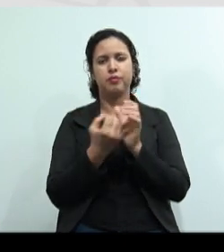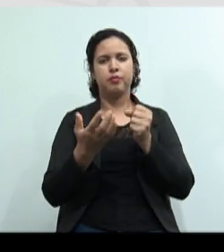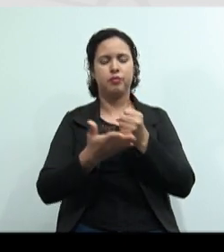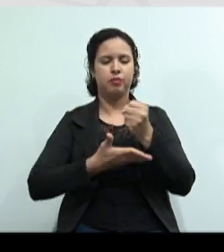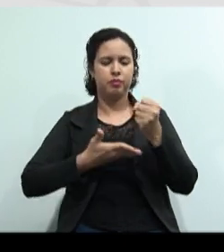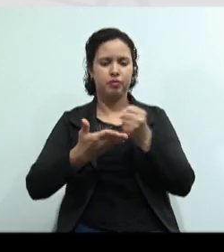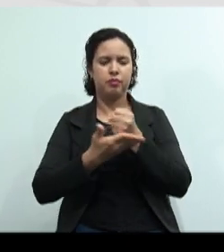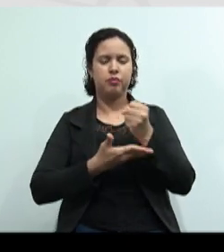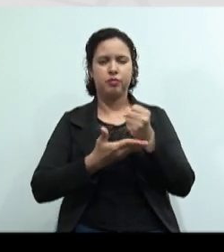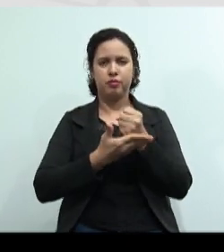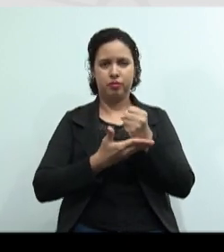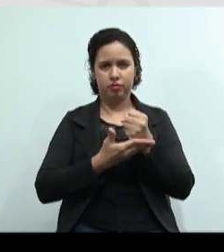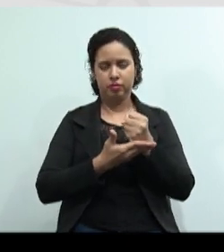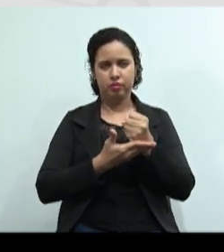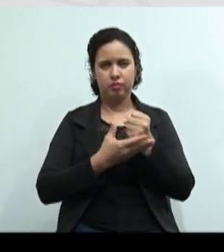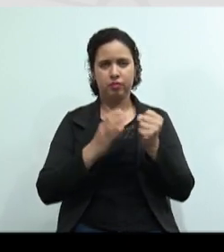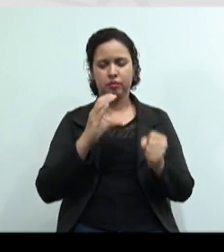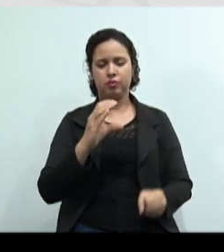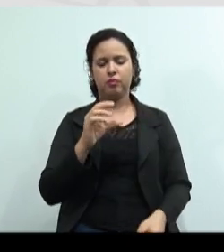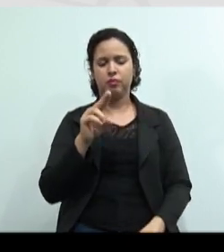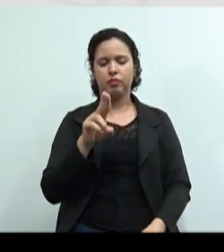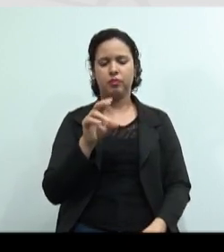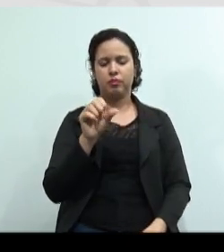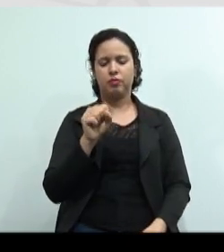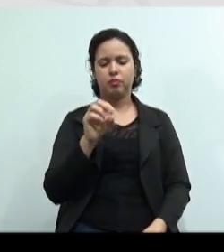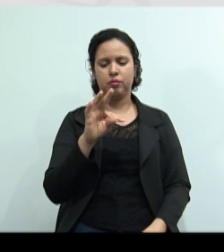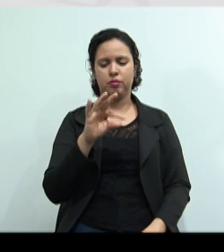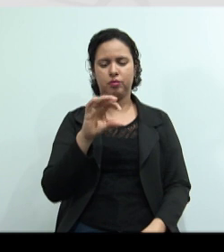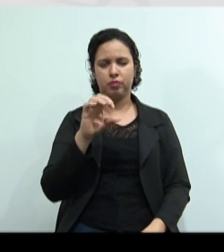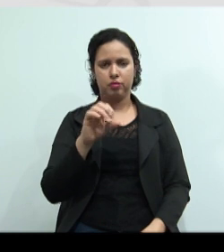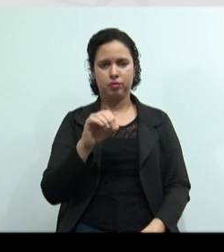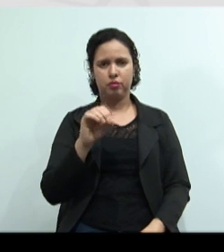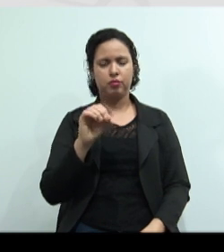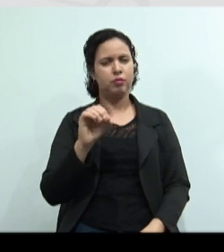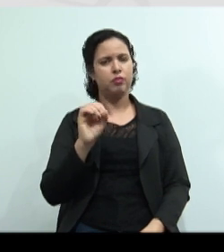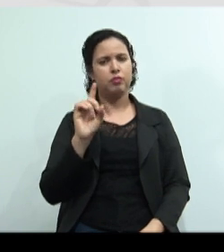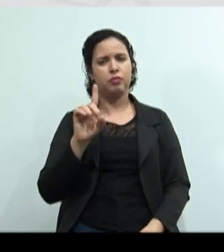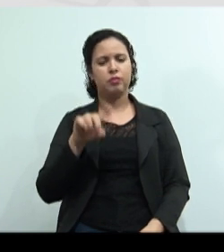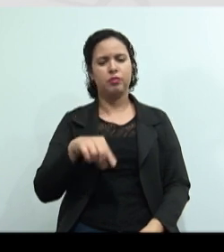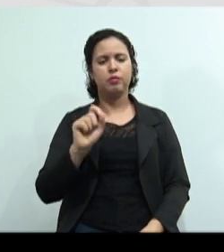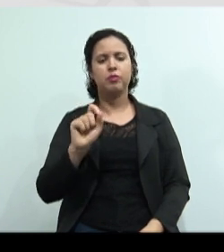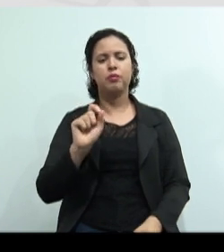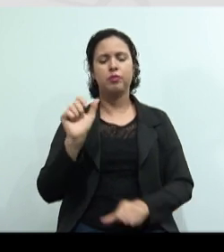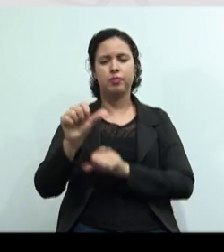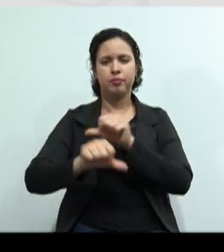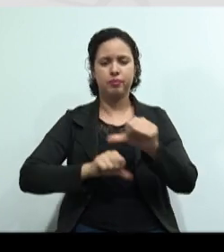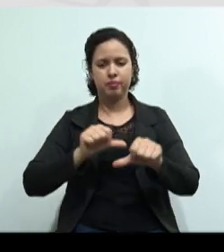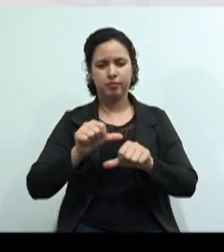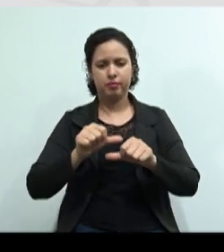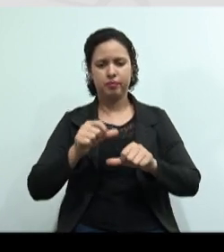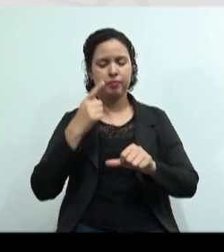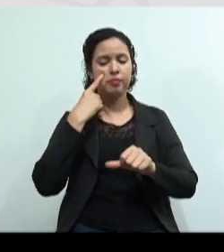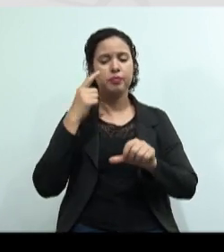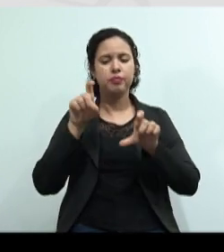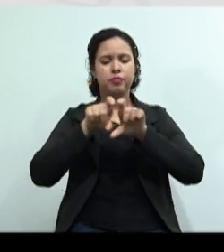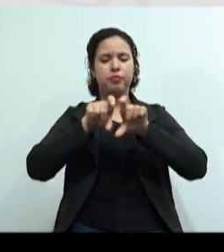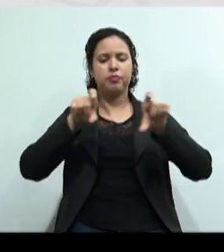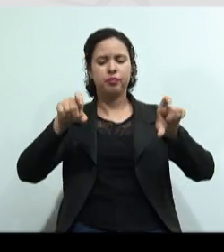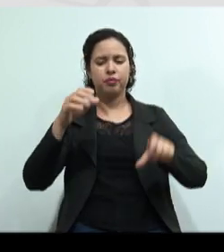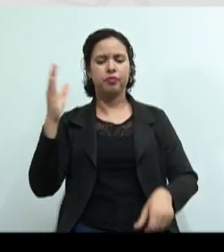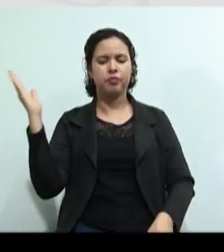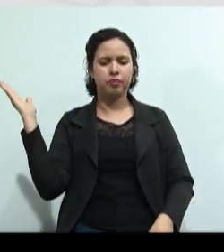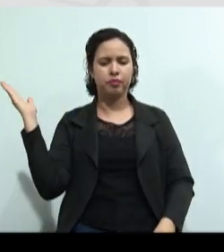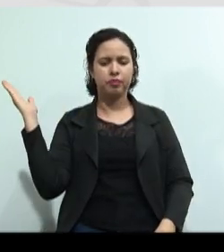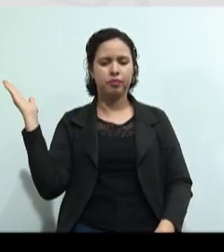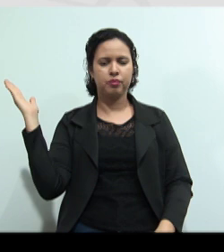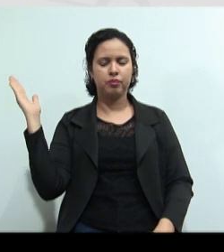de markup. Então, eu tenho aqui PV, que significa preço de venda, CTU, que é custo